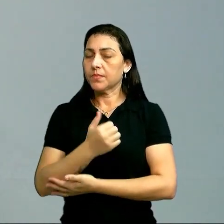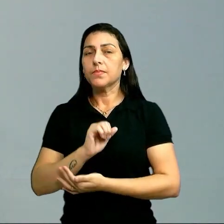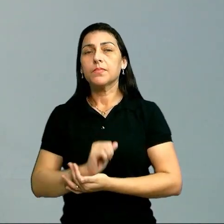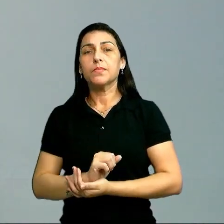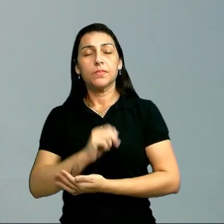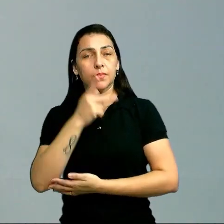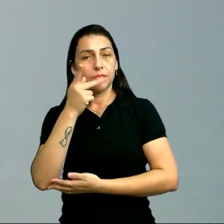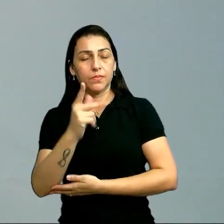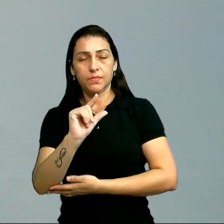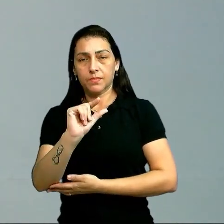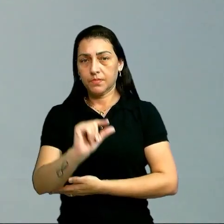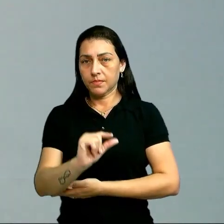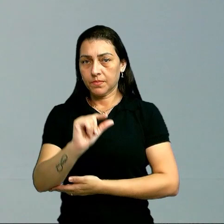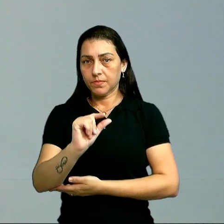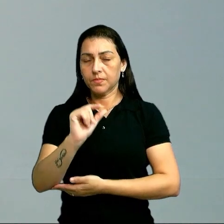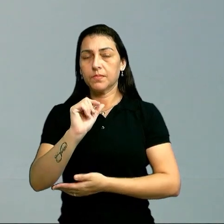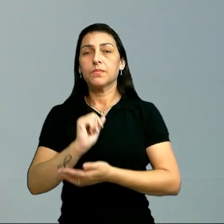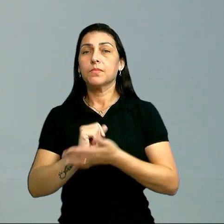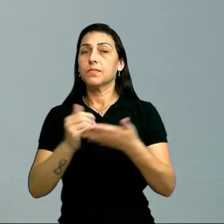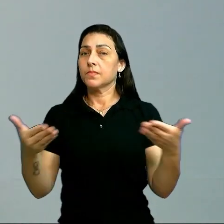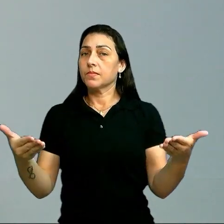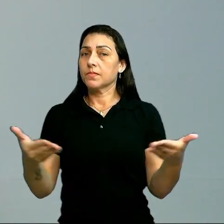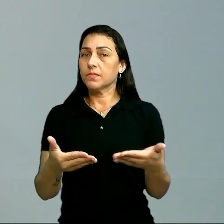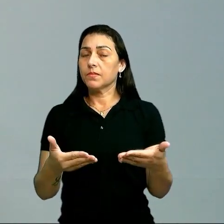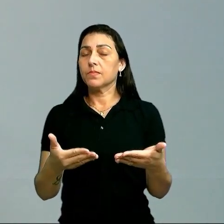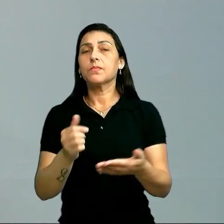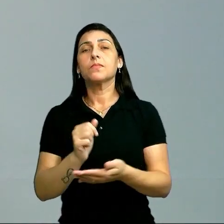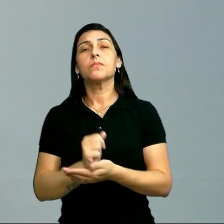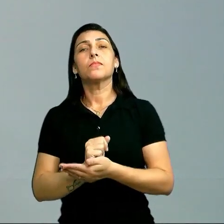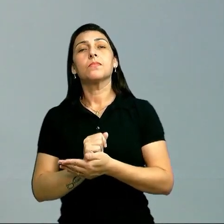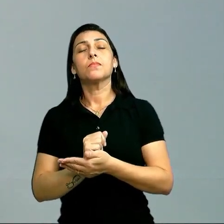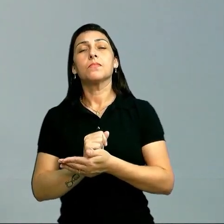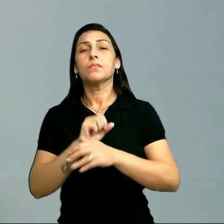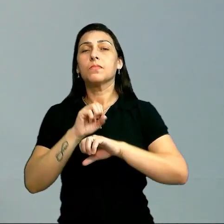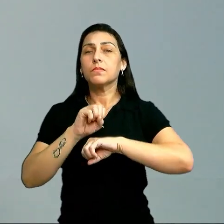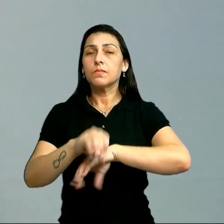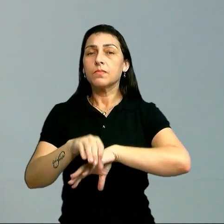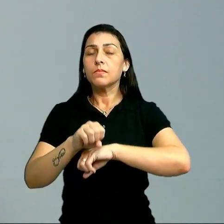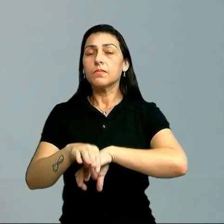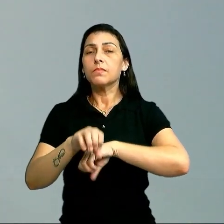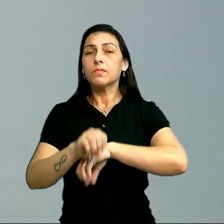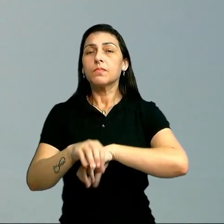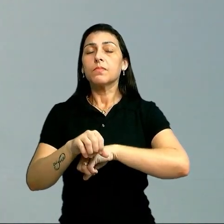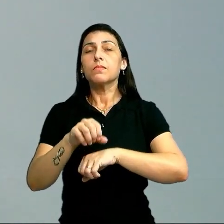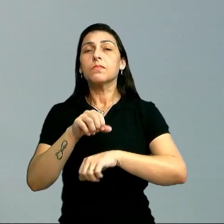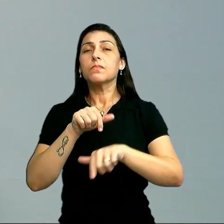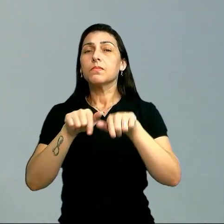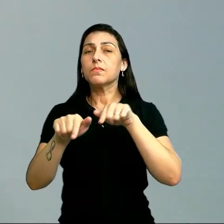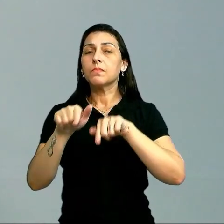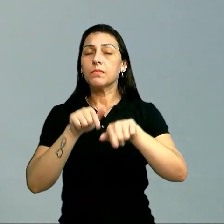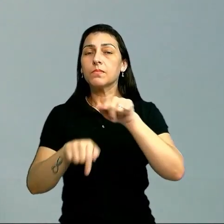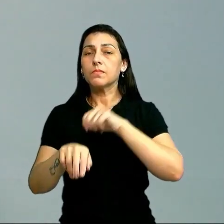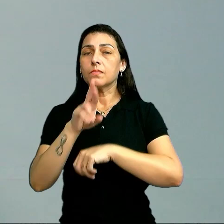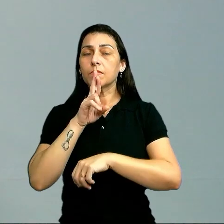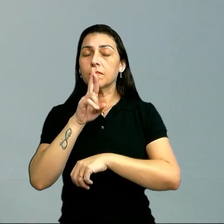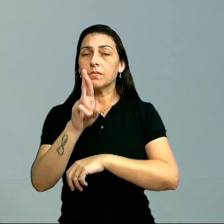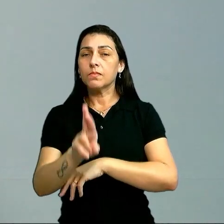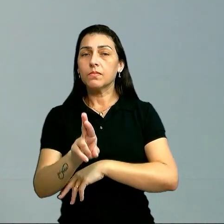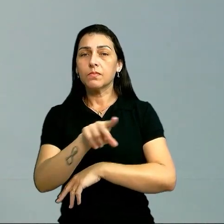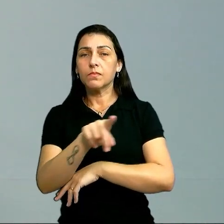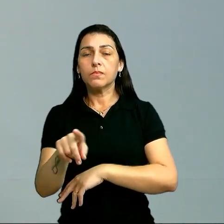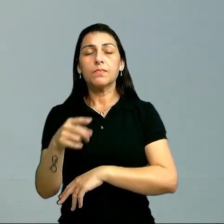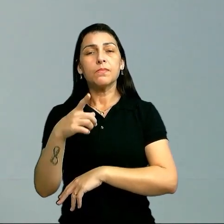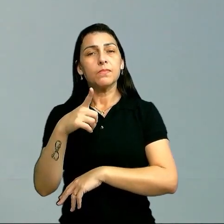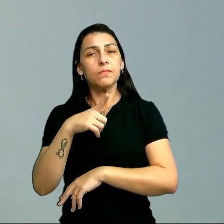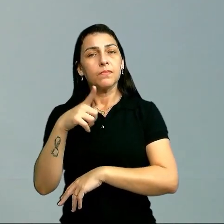a gente falou um pouco disso e agora a gente vai trabalhar as resoluções para que vocês tenham